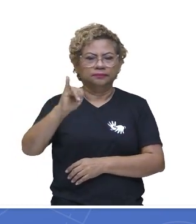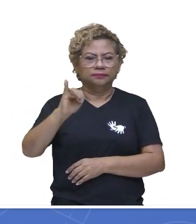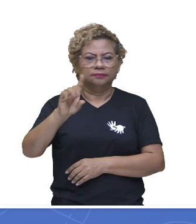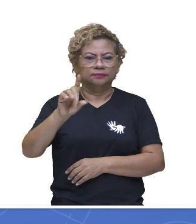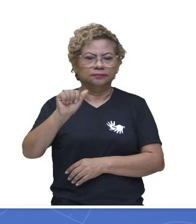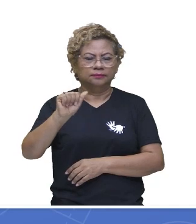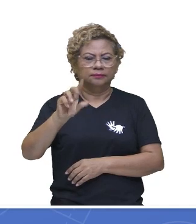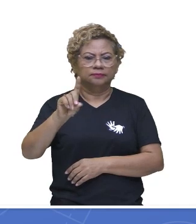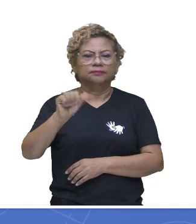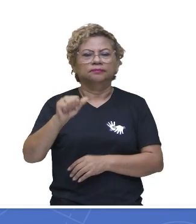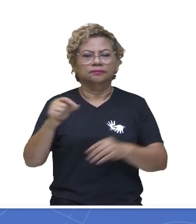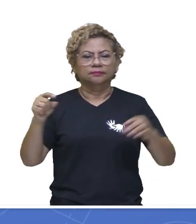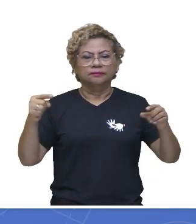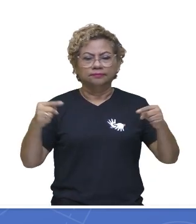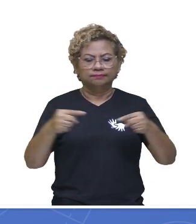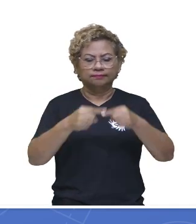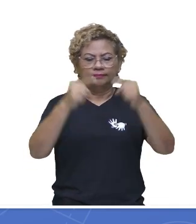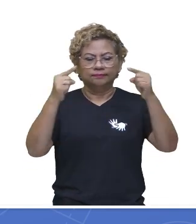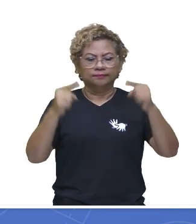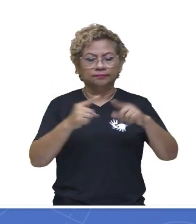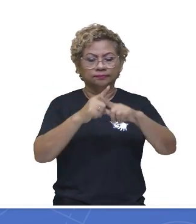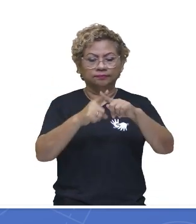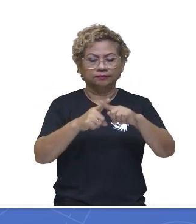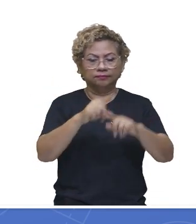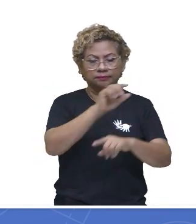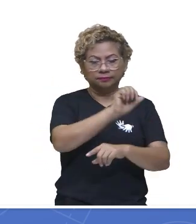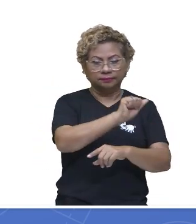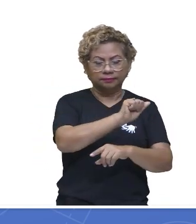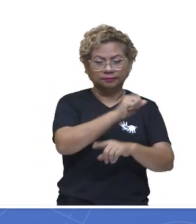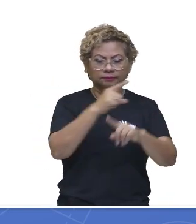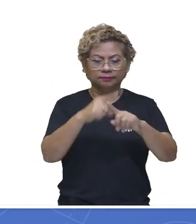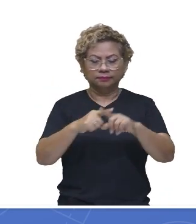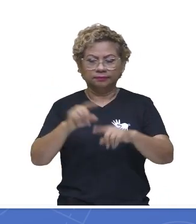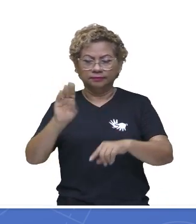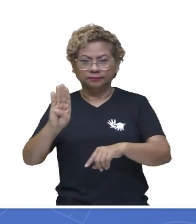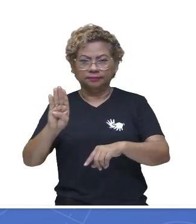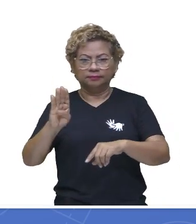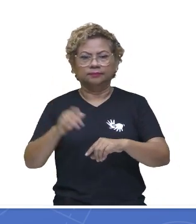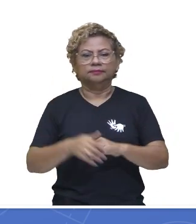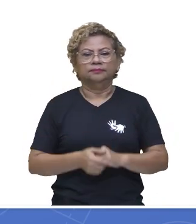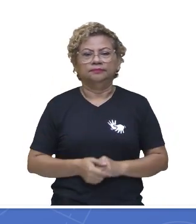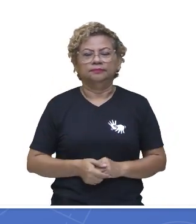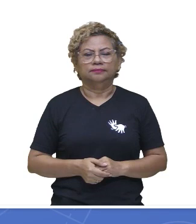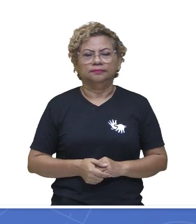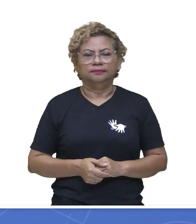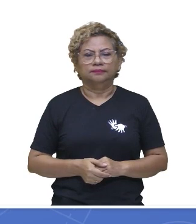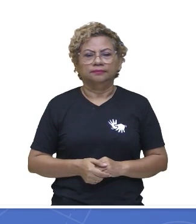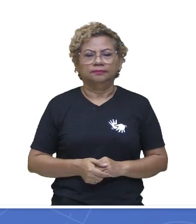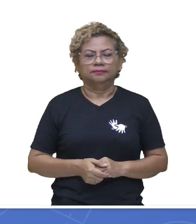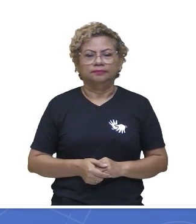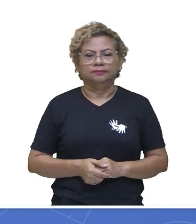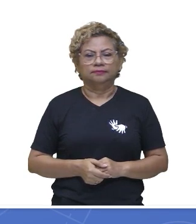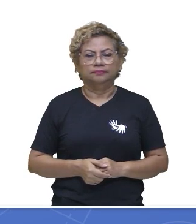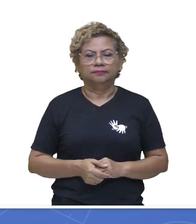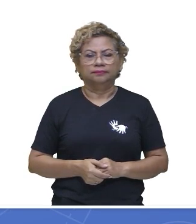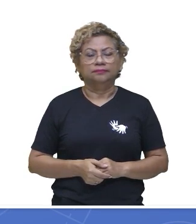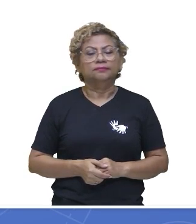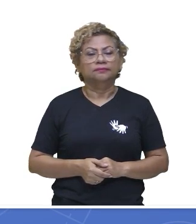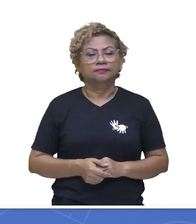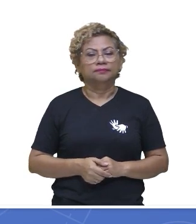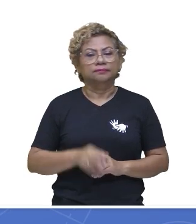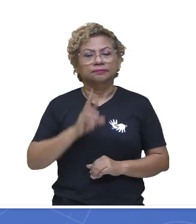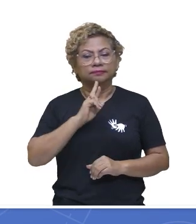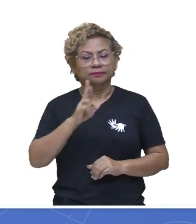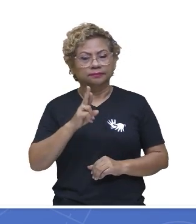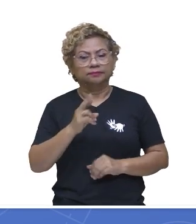uma multiplicação com a matriz B, que é a matriz identidade de A, né? O resultado dessa multiplicação, olha o